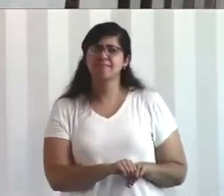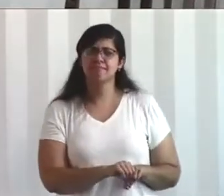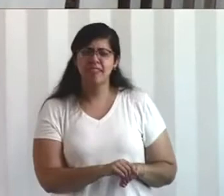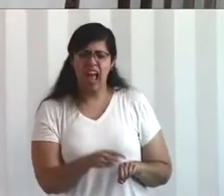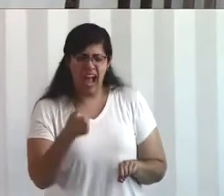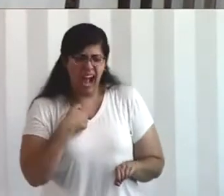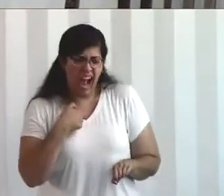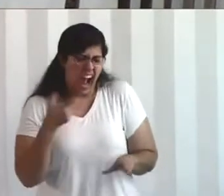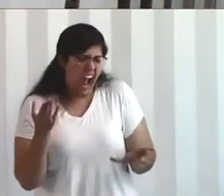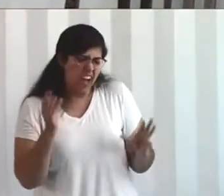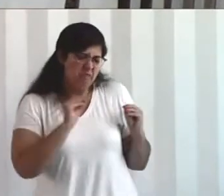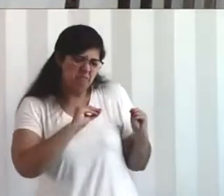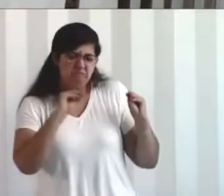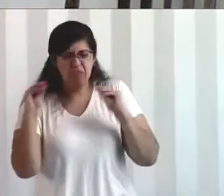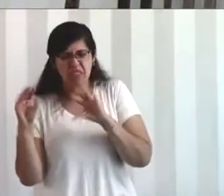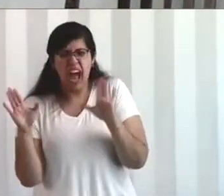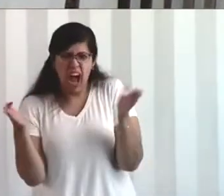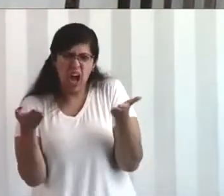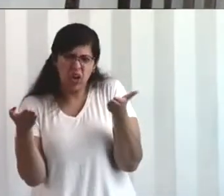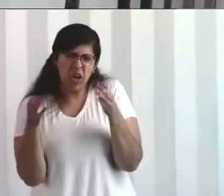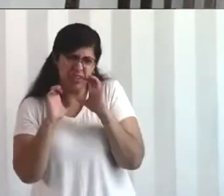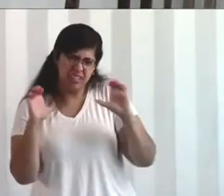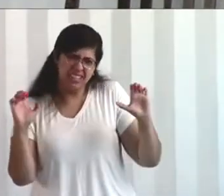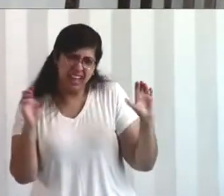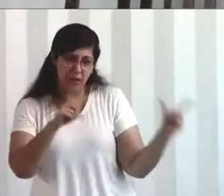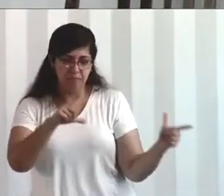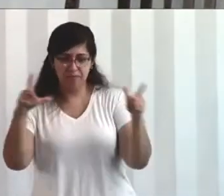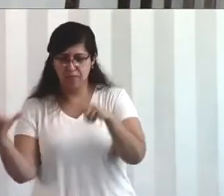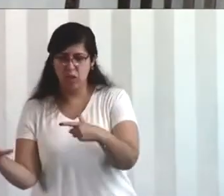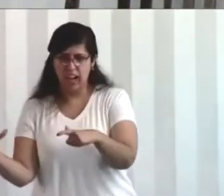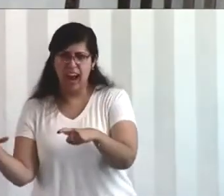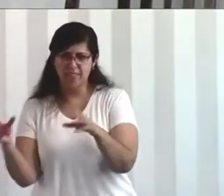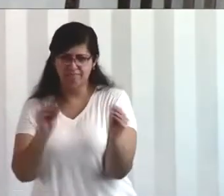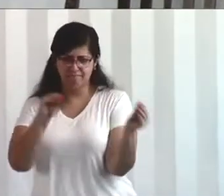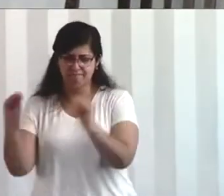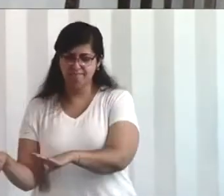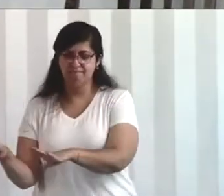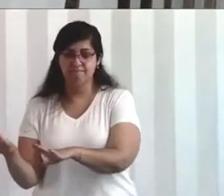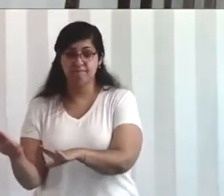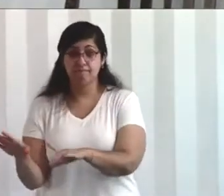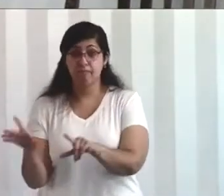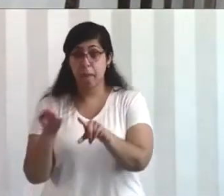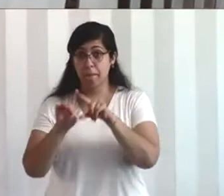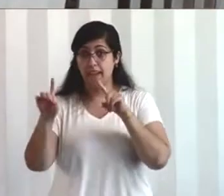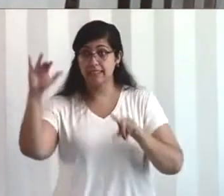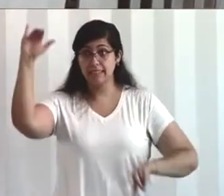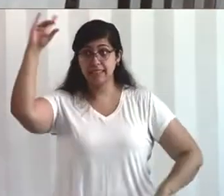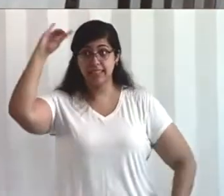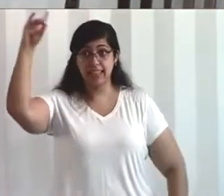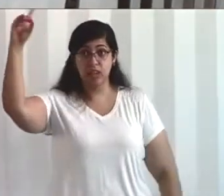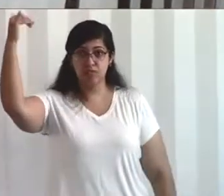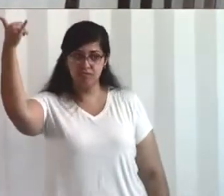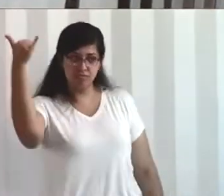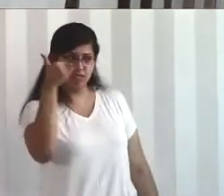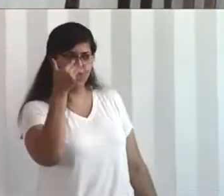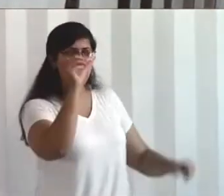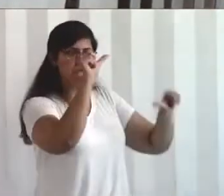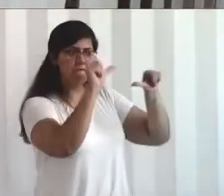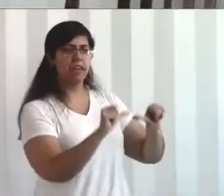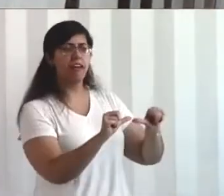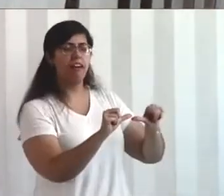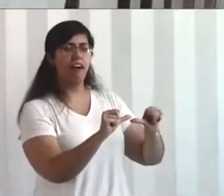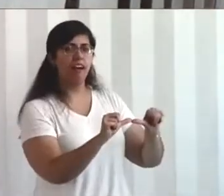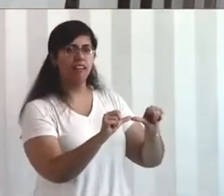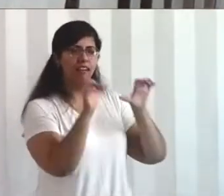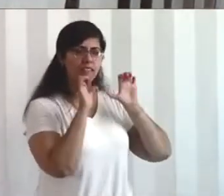vou seguir para outro lugar. Mas Deus fala: fica um pouco mais. Vamos confirmar esse trabalho aí na cidade de